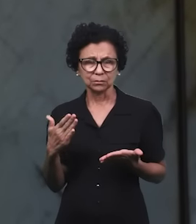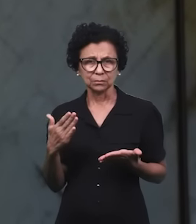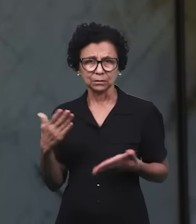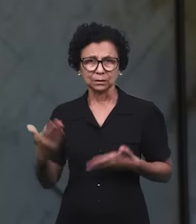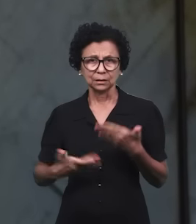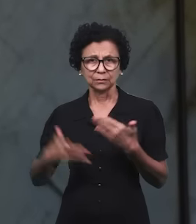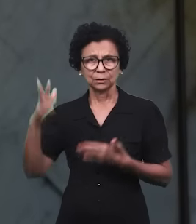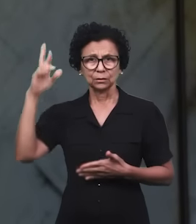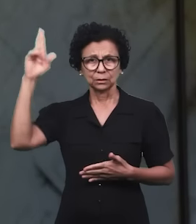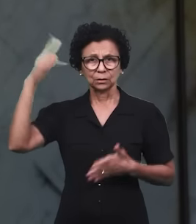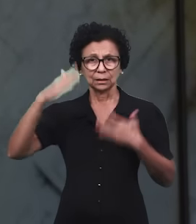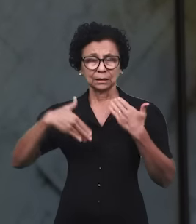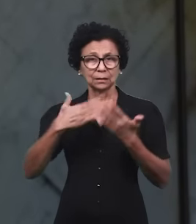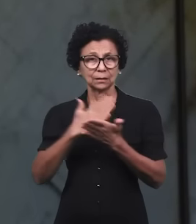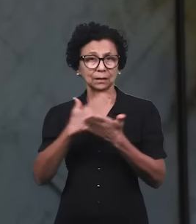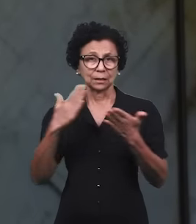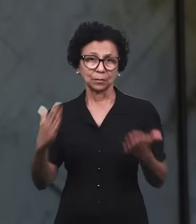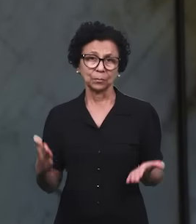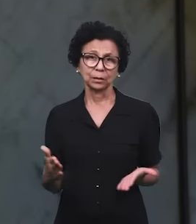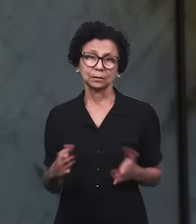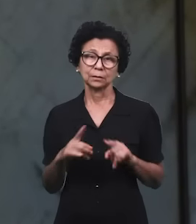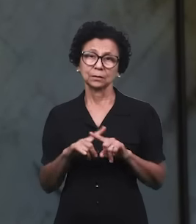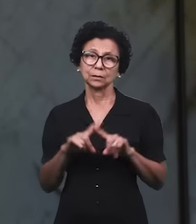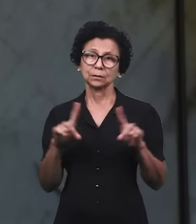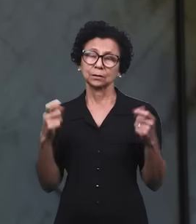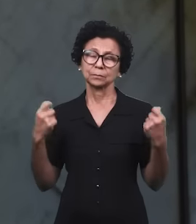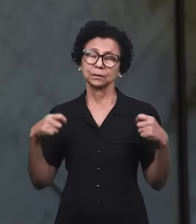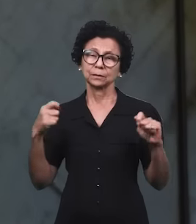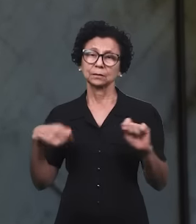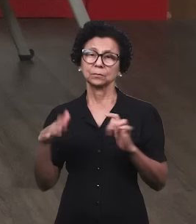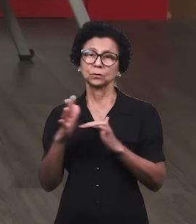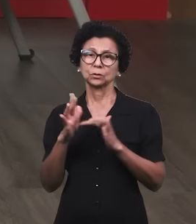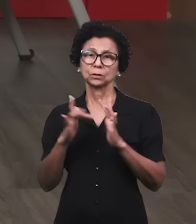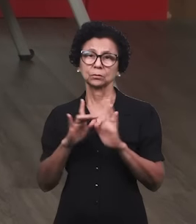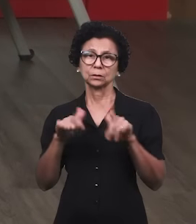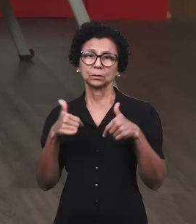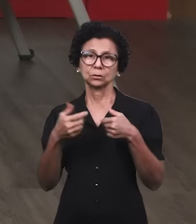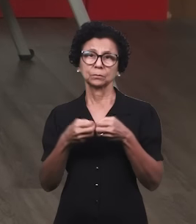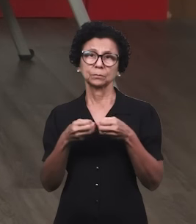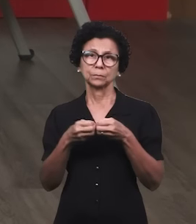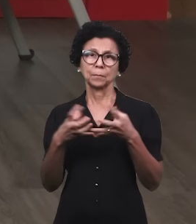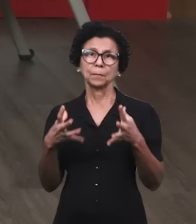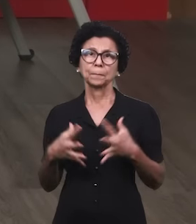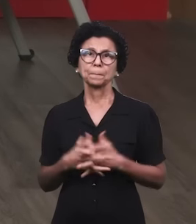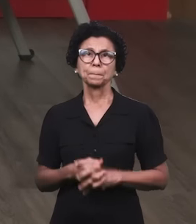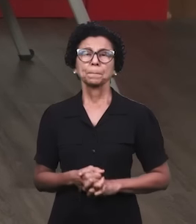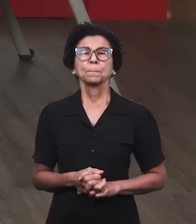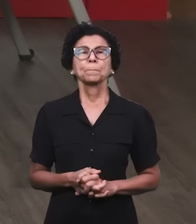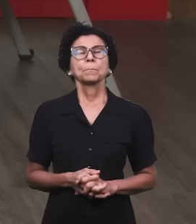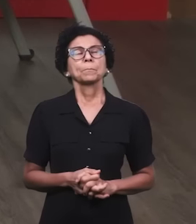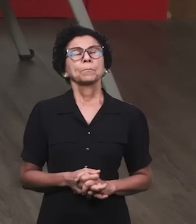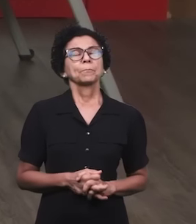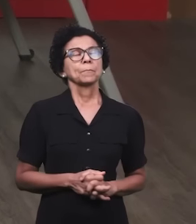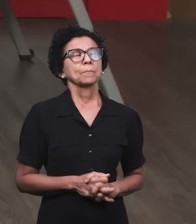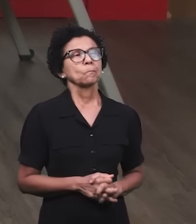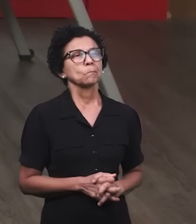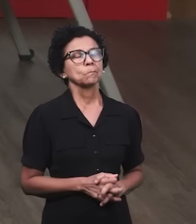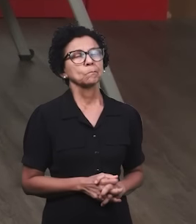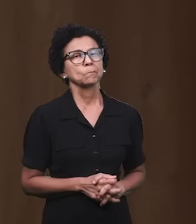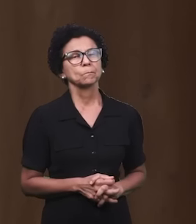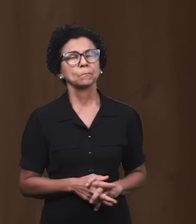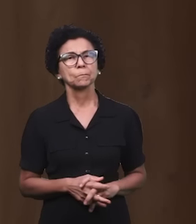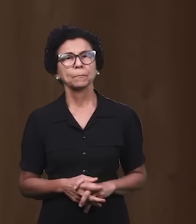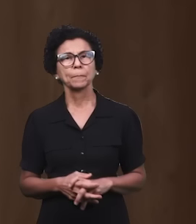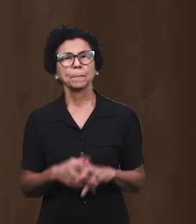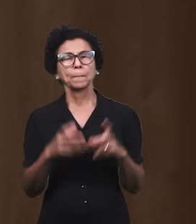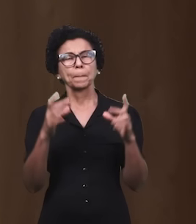que nós precisamos dar lugar para que Jesus opere o seu milagre. Amém. Tem um detalhe que eu queria ressaltar